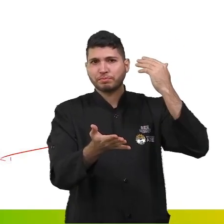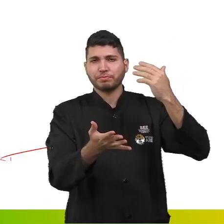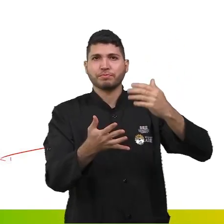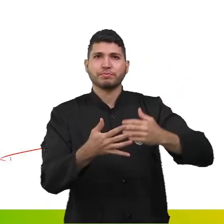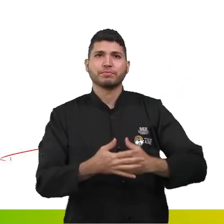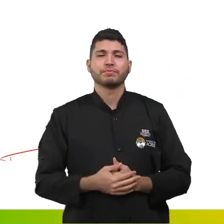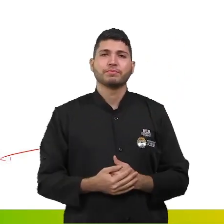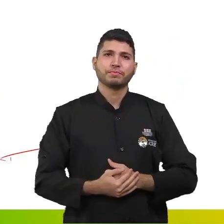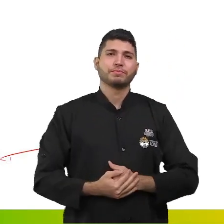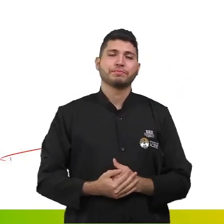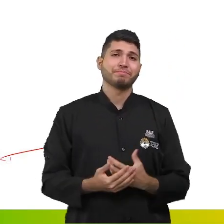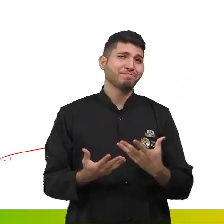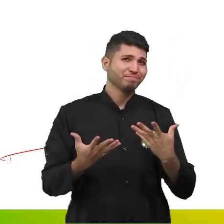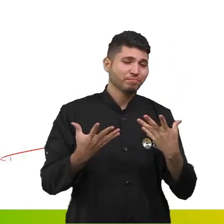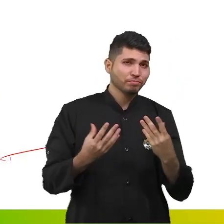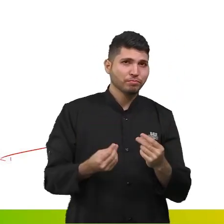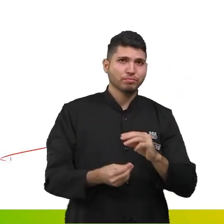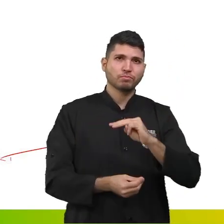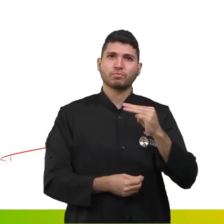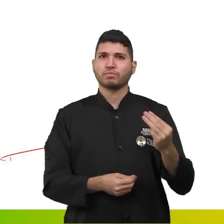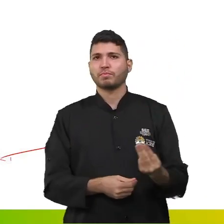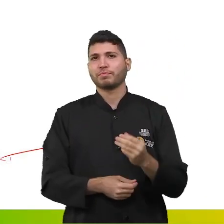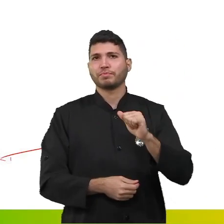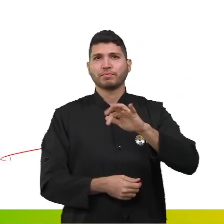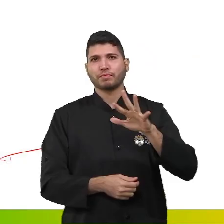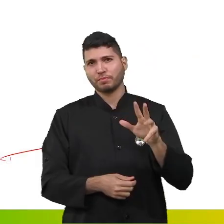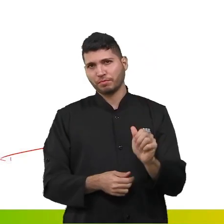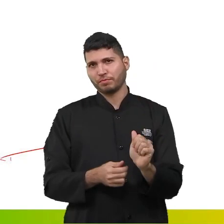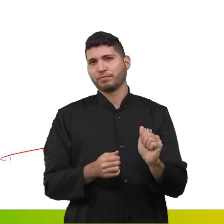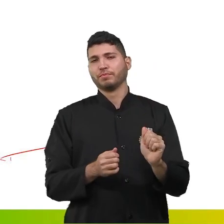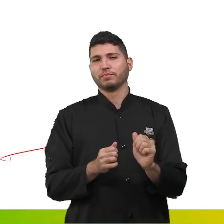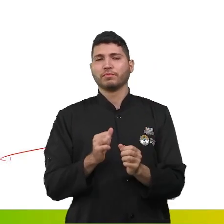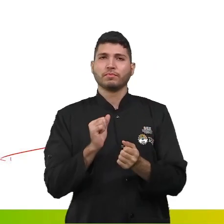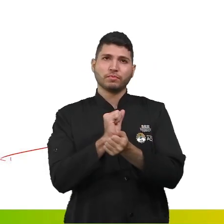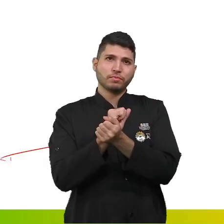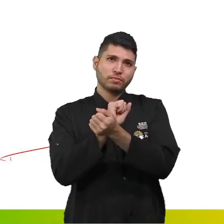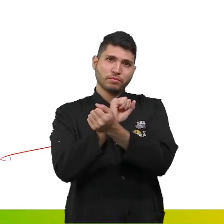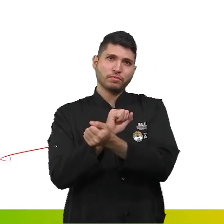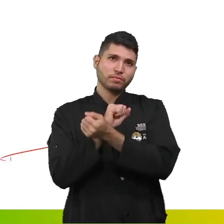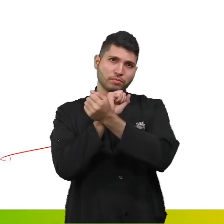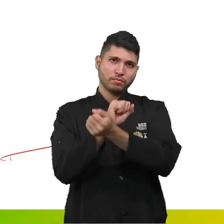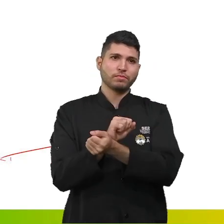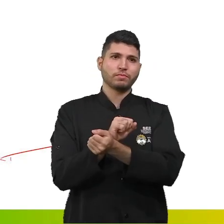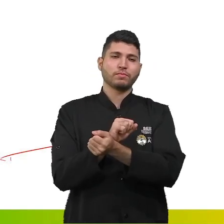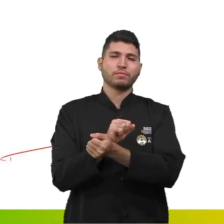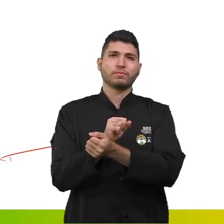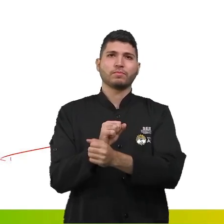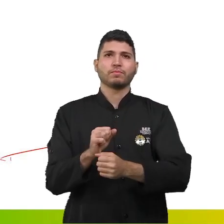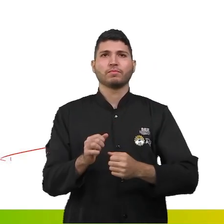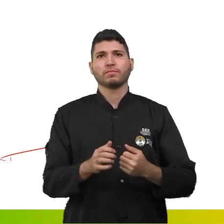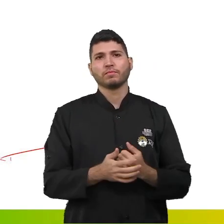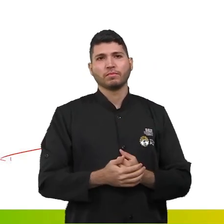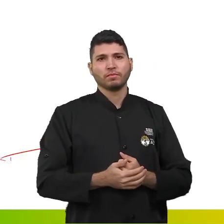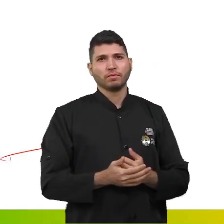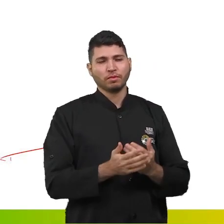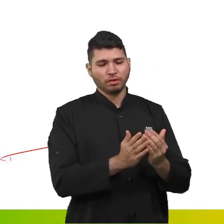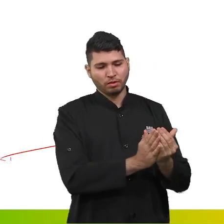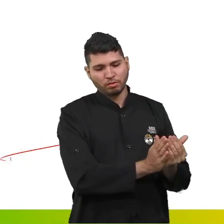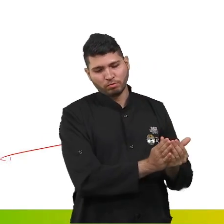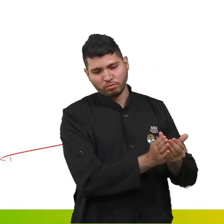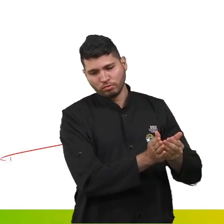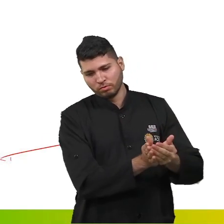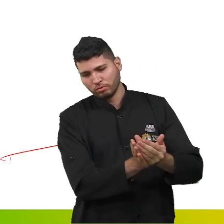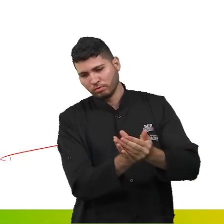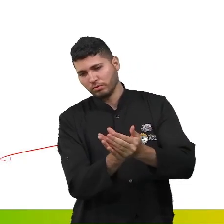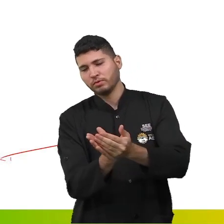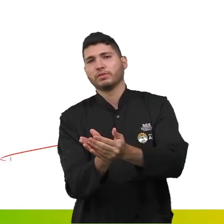desumana para milhões de africanos escravizados. Essa passagem do meio era essa travessia da África